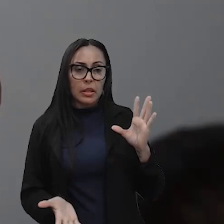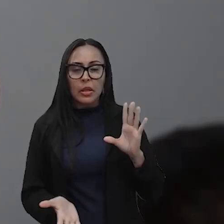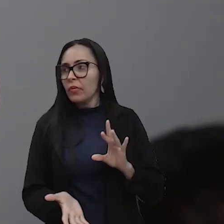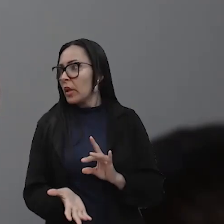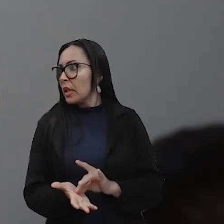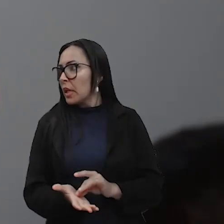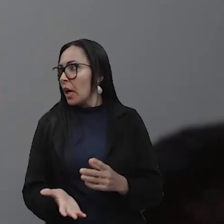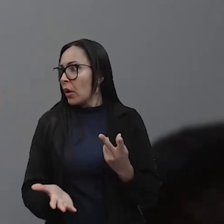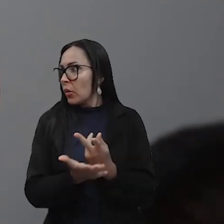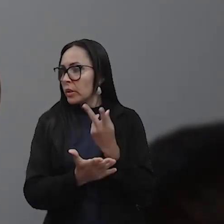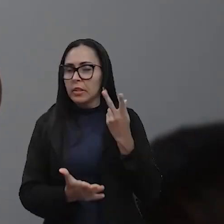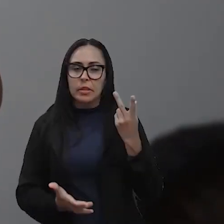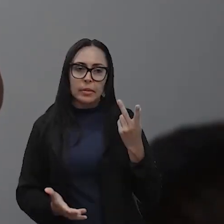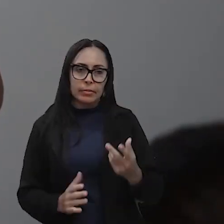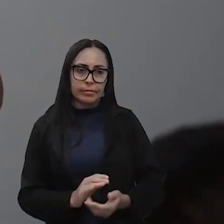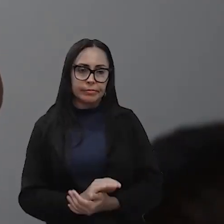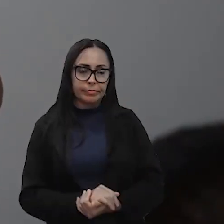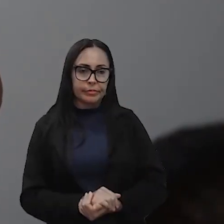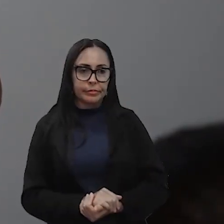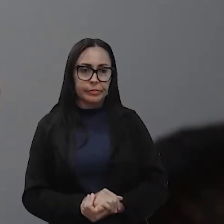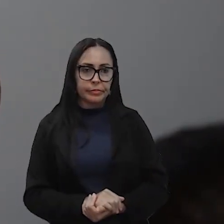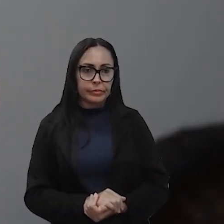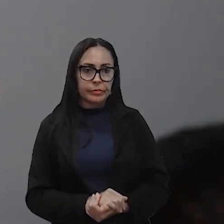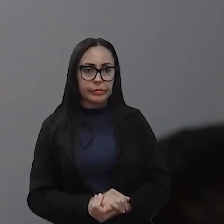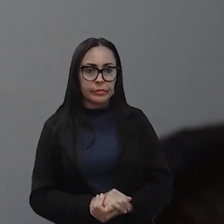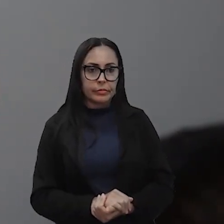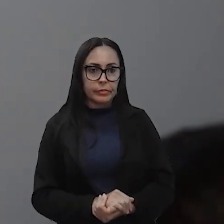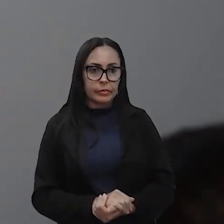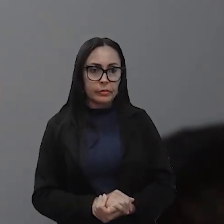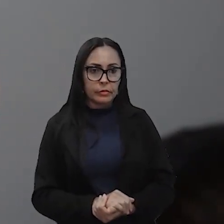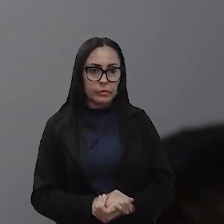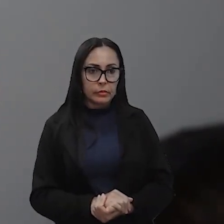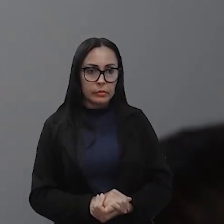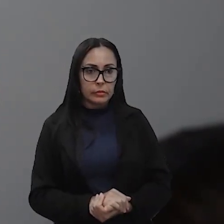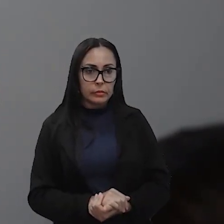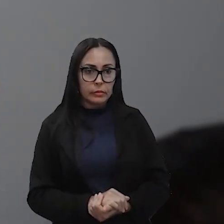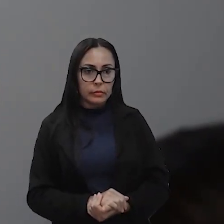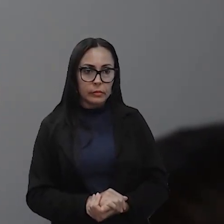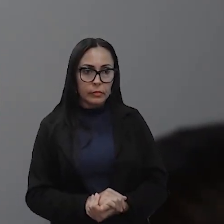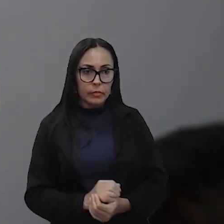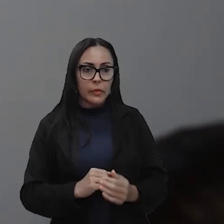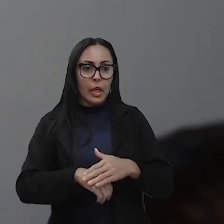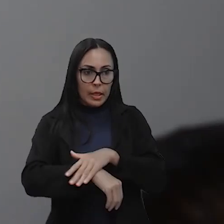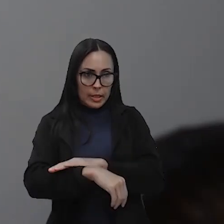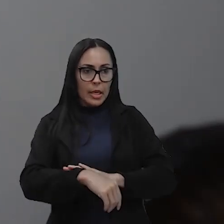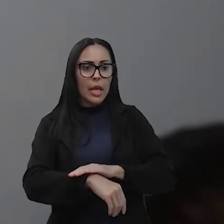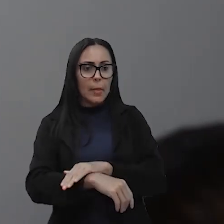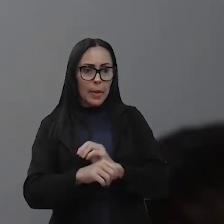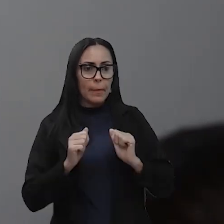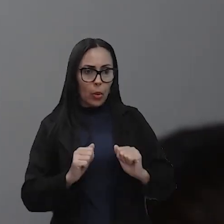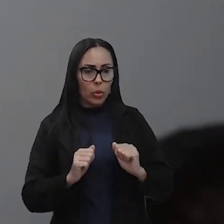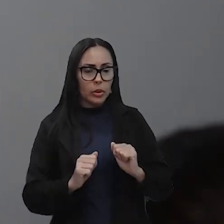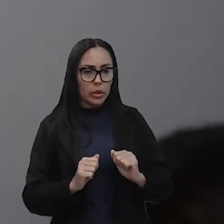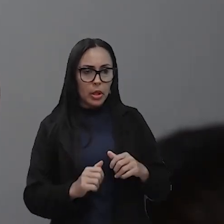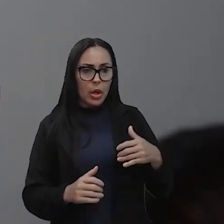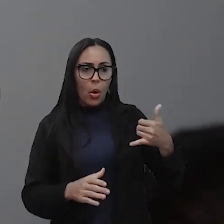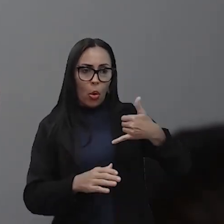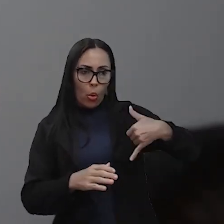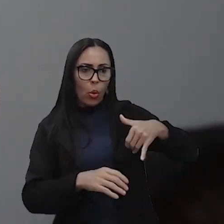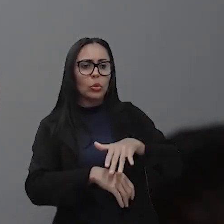certo? Do hidratante pode, óleo pode, mas